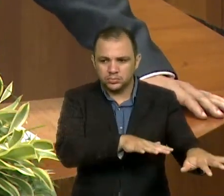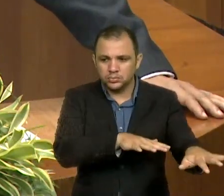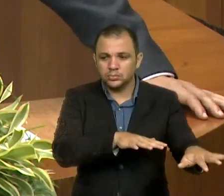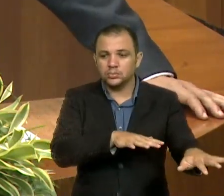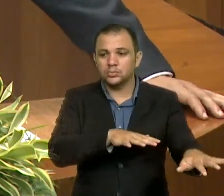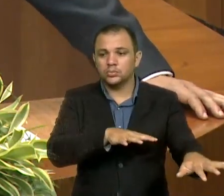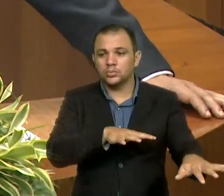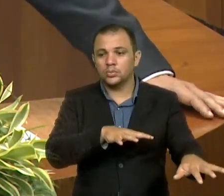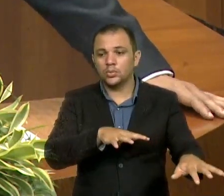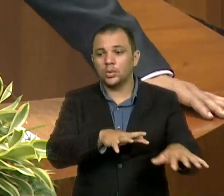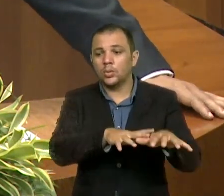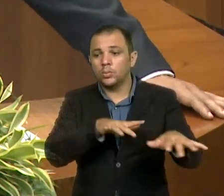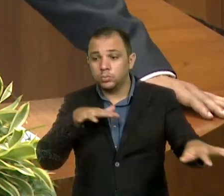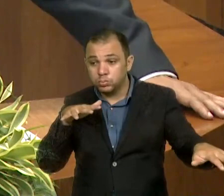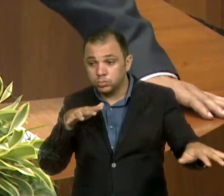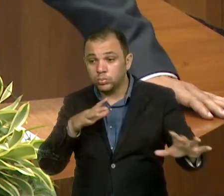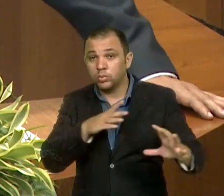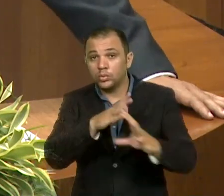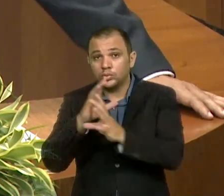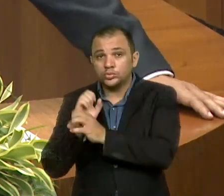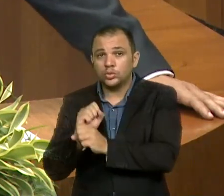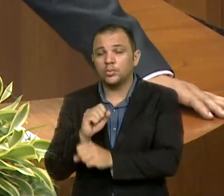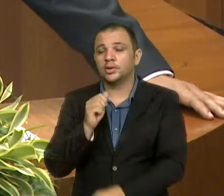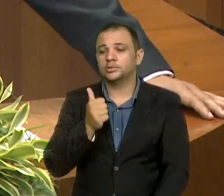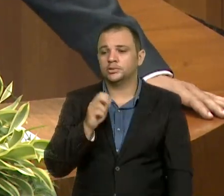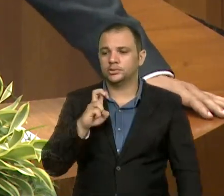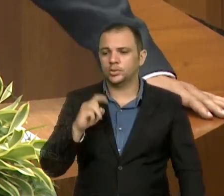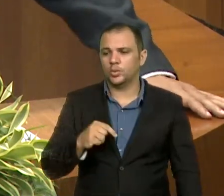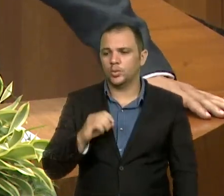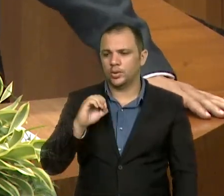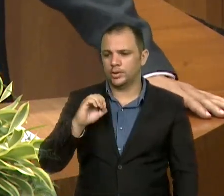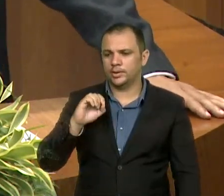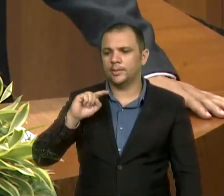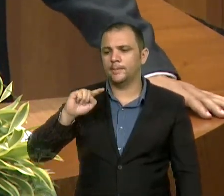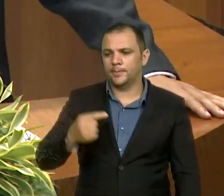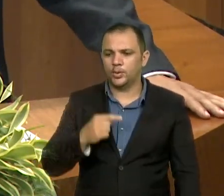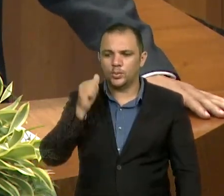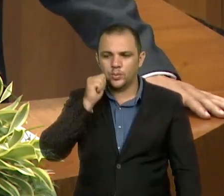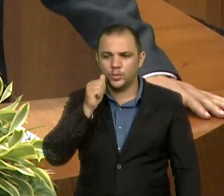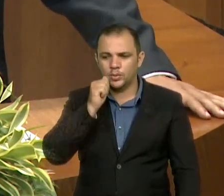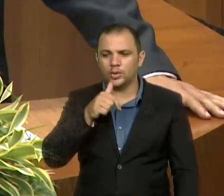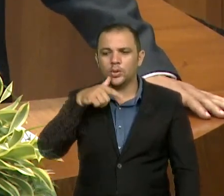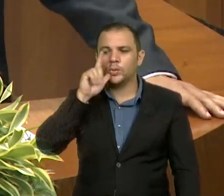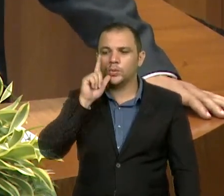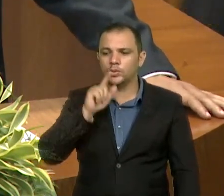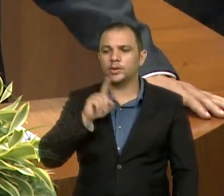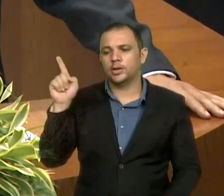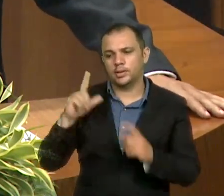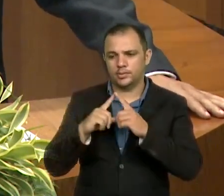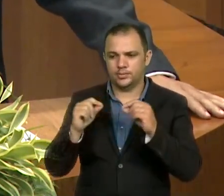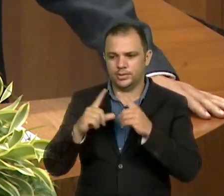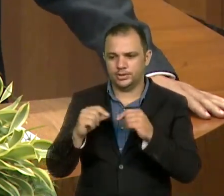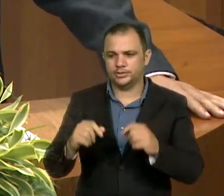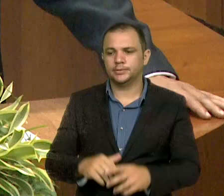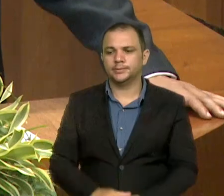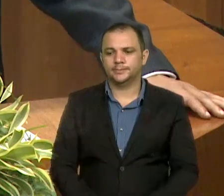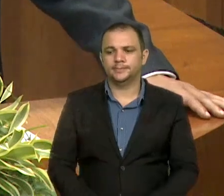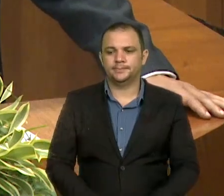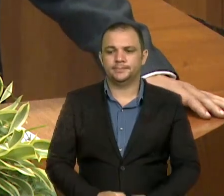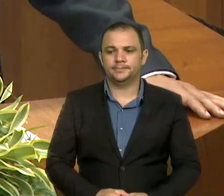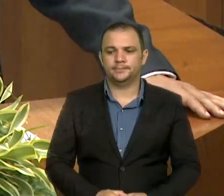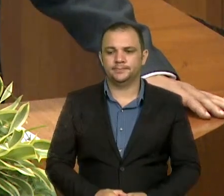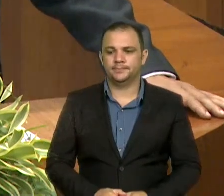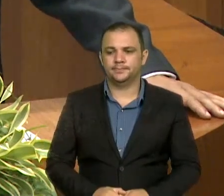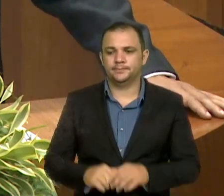compor um número de mais de 150 mil mulheres ontem, andando pelas ruas de Brasília,